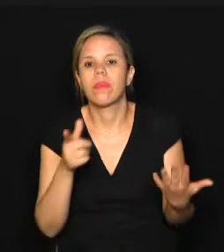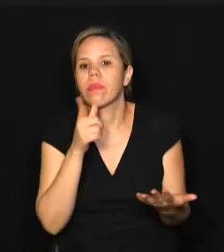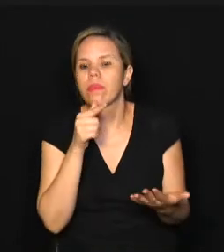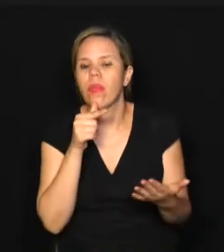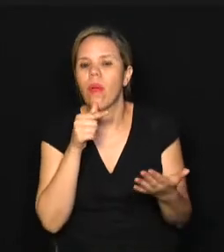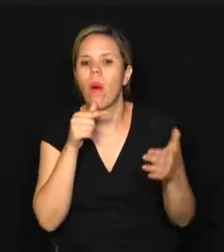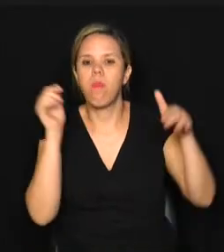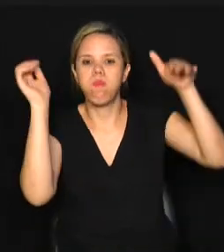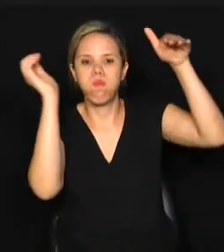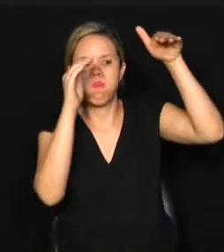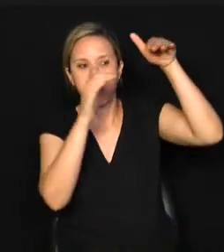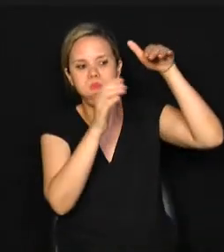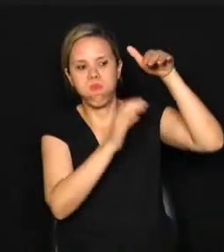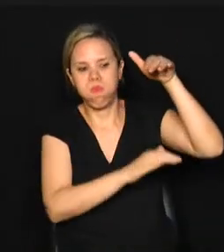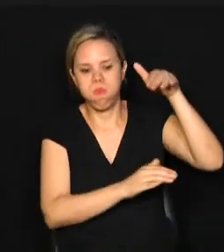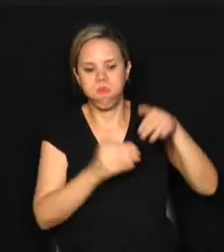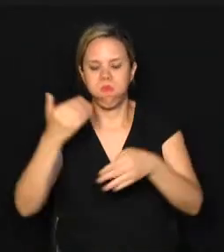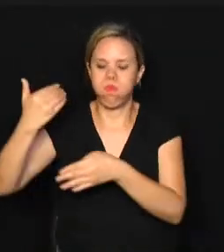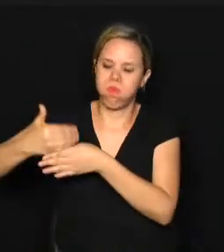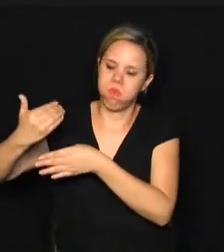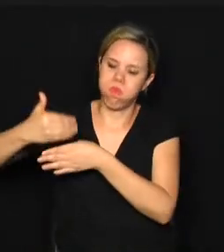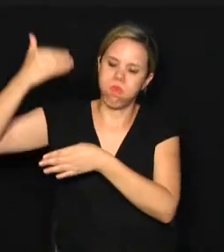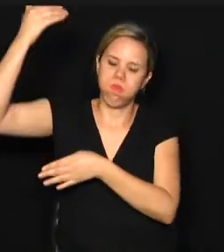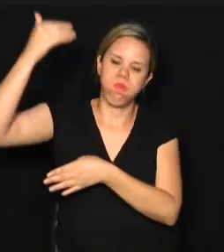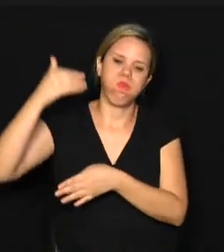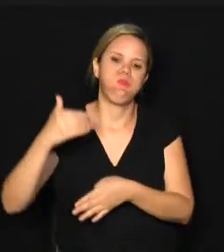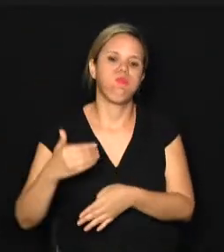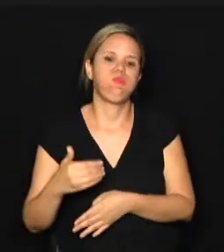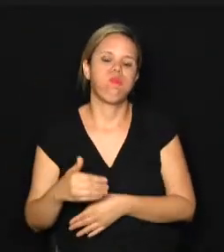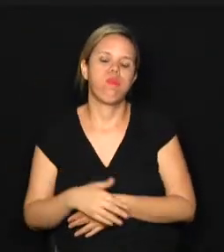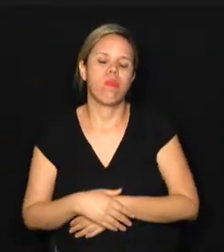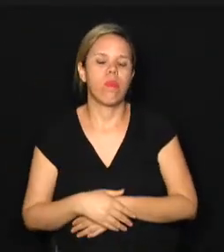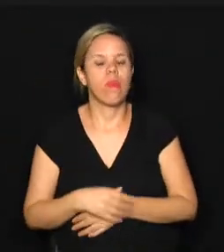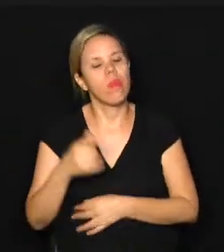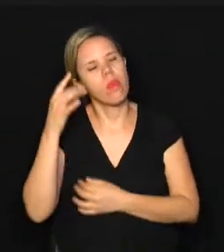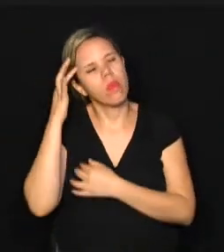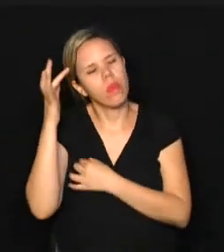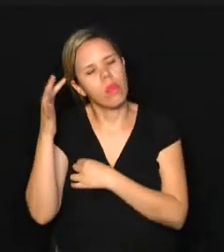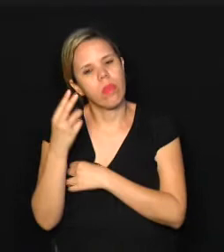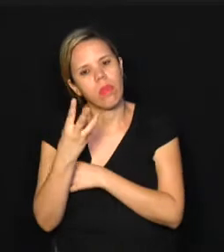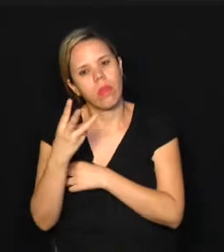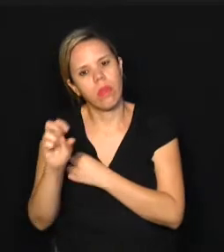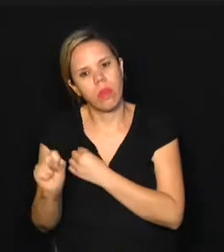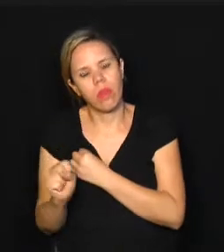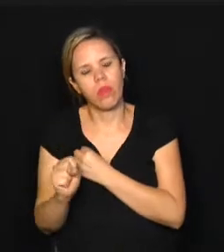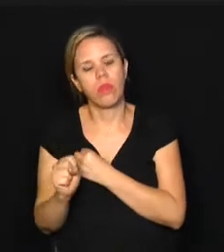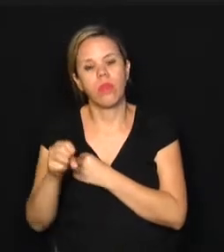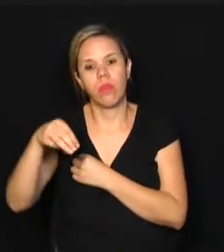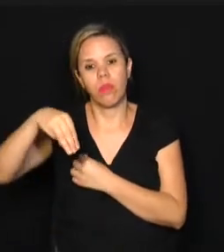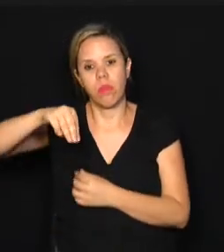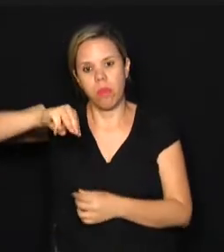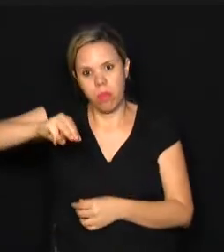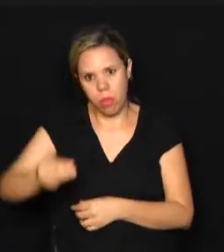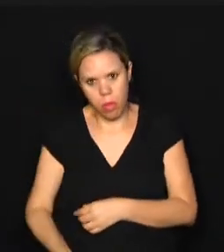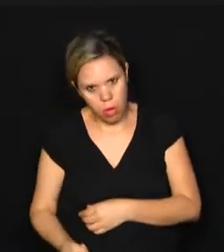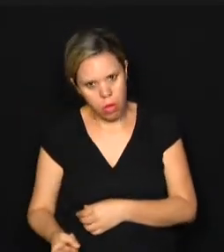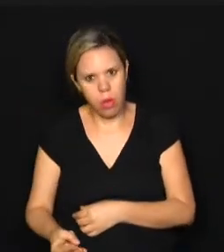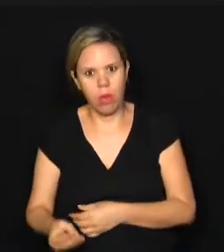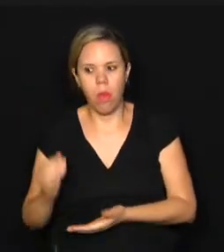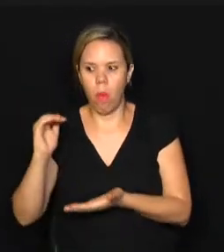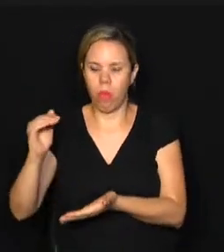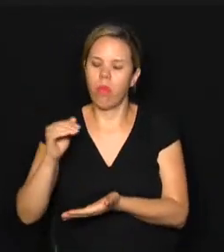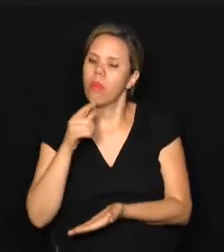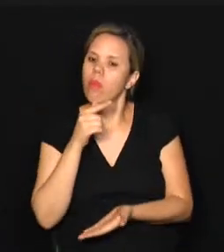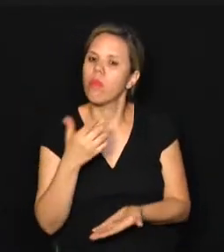conseguiria reservar, para ter uma noção, é 38 milhões de metros cúbicos, o que também não é um valor que